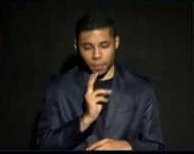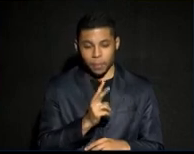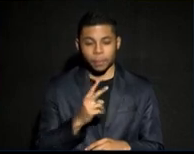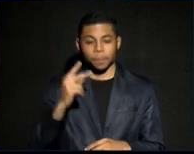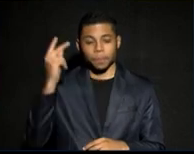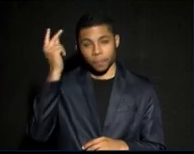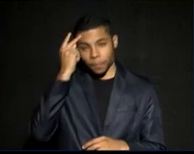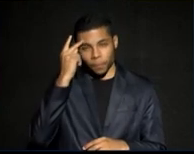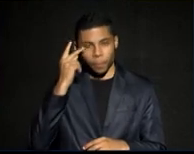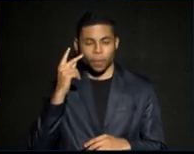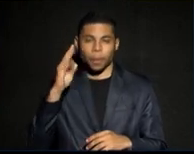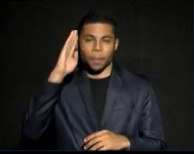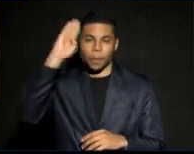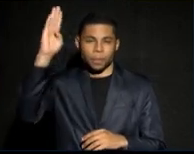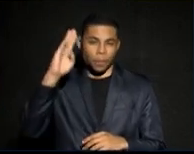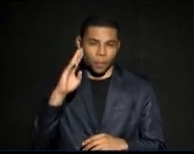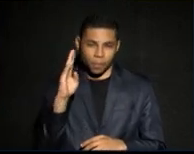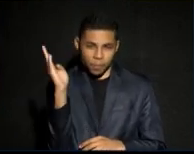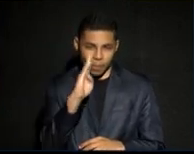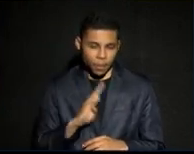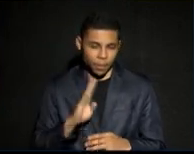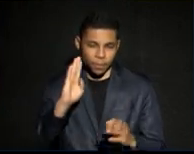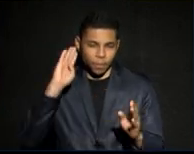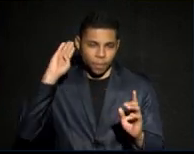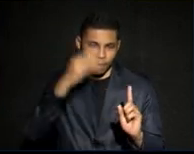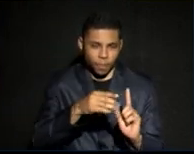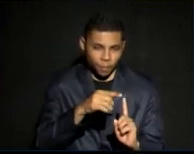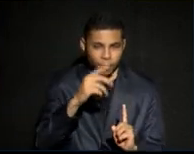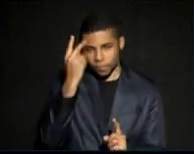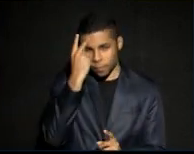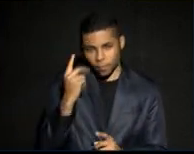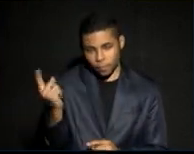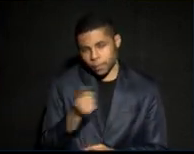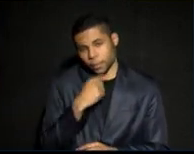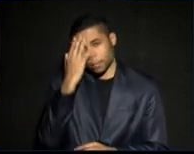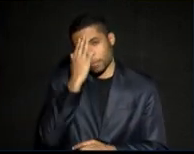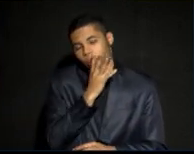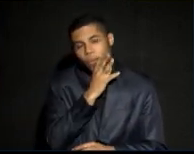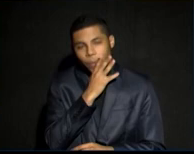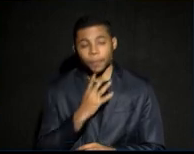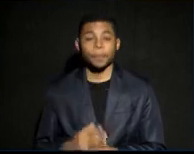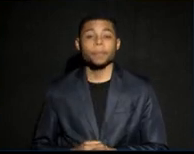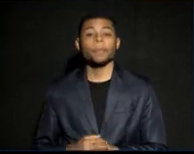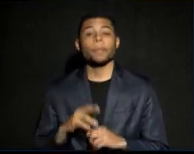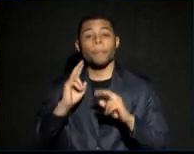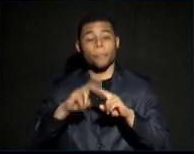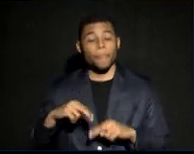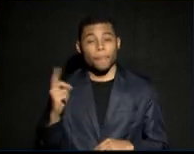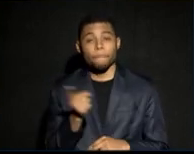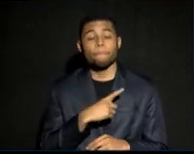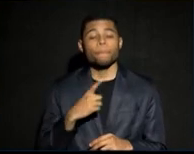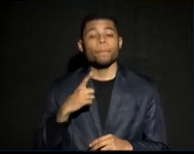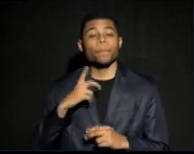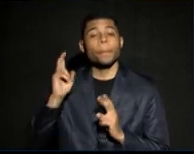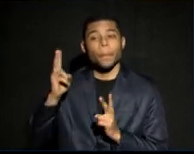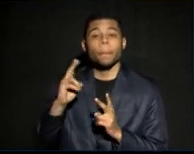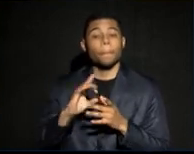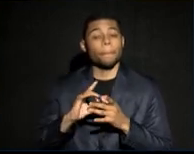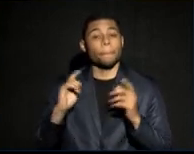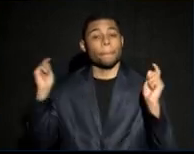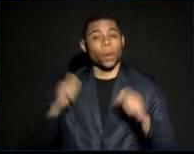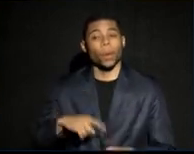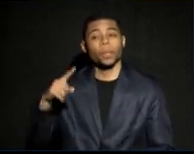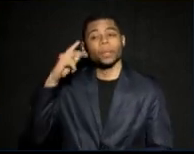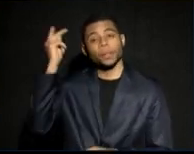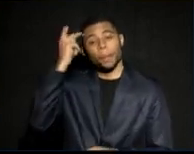Paulo São Paulo baliza o Brasil nos seus contratos de concessão e isso é já de reconhecimento público e portanto nós fizemos um grande e julgamento que permitiu